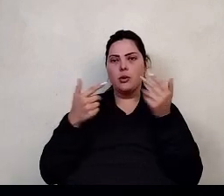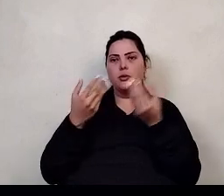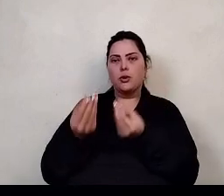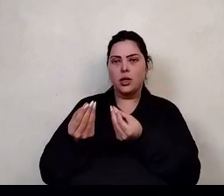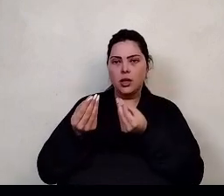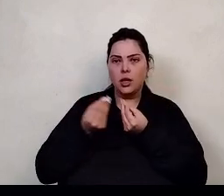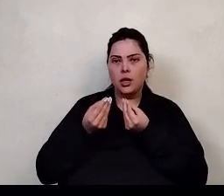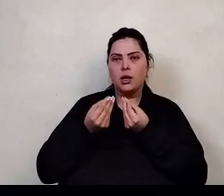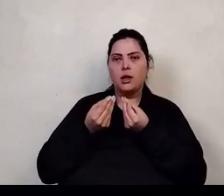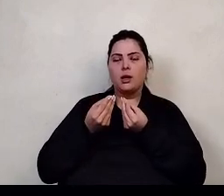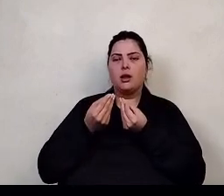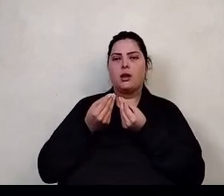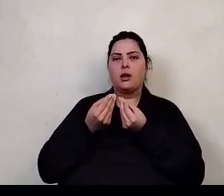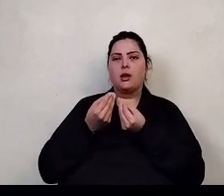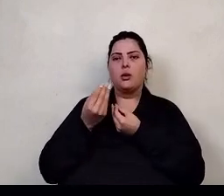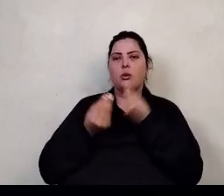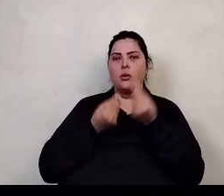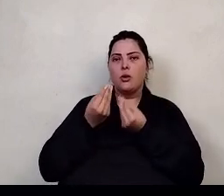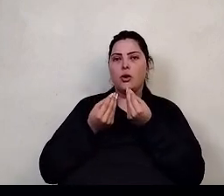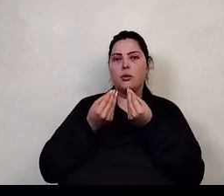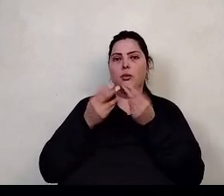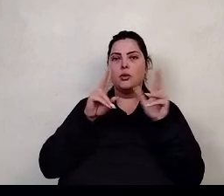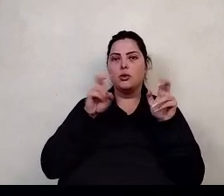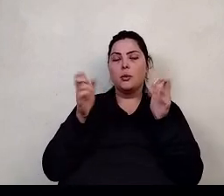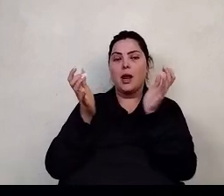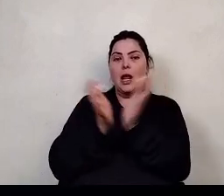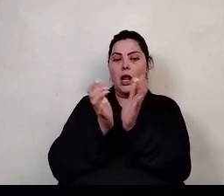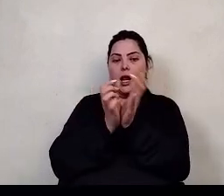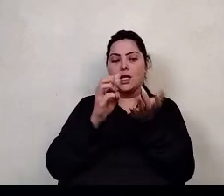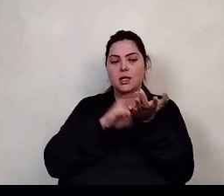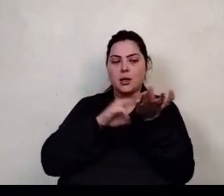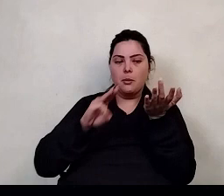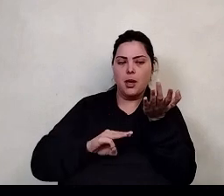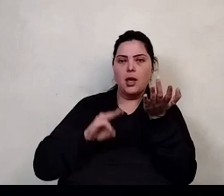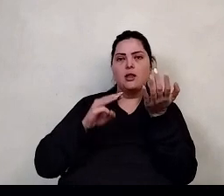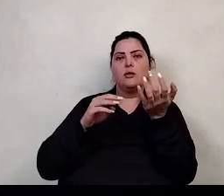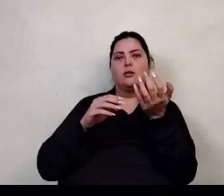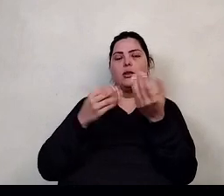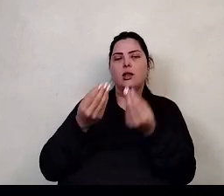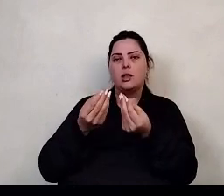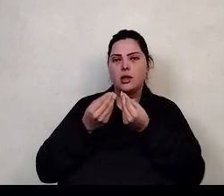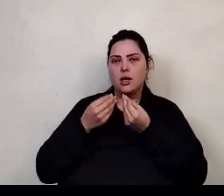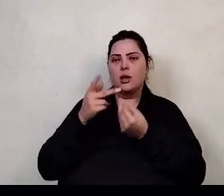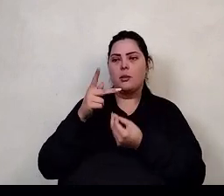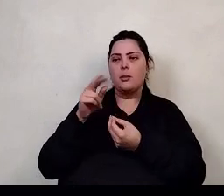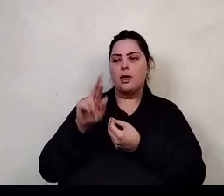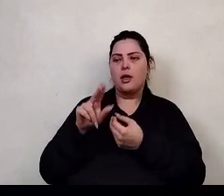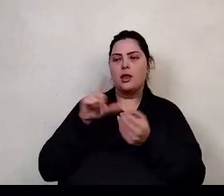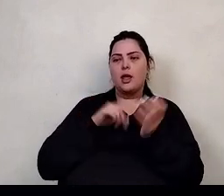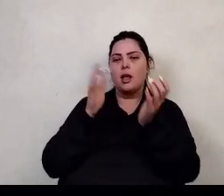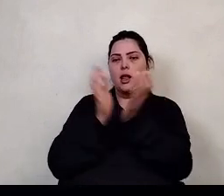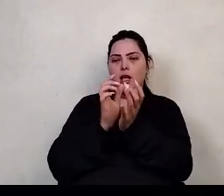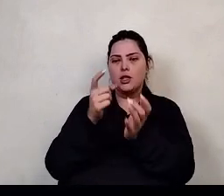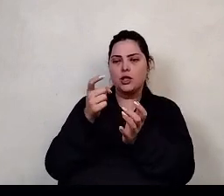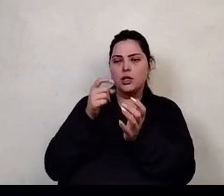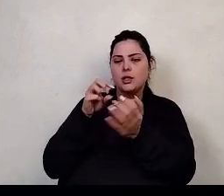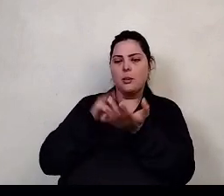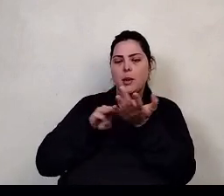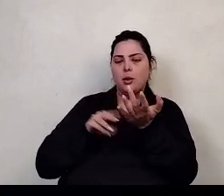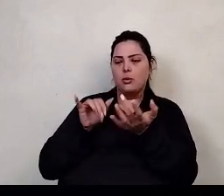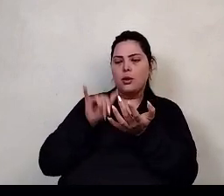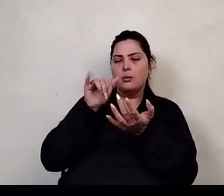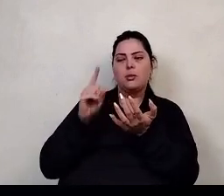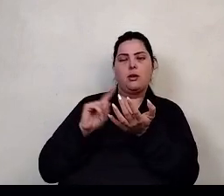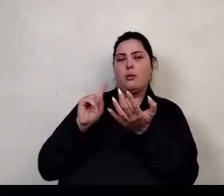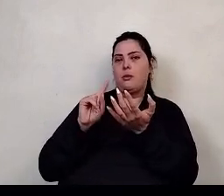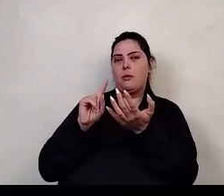algo referente só a classes e métodos, entreguei um PR e está lá as classes X e os métodos Y. Não, a gente acaba